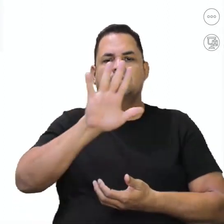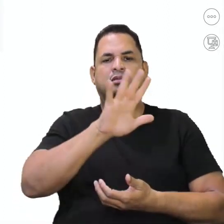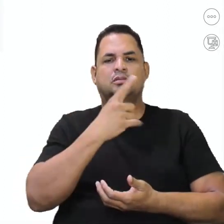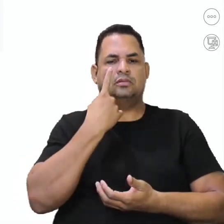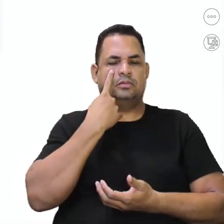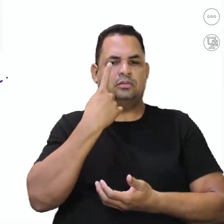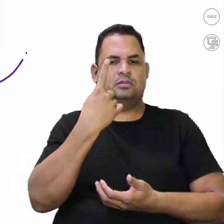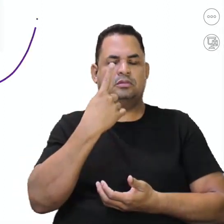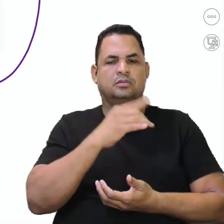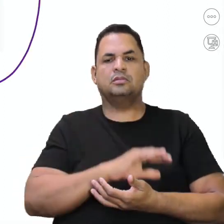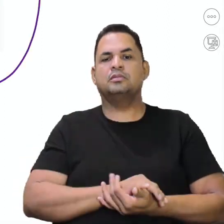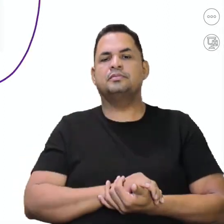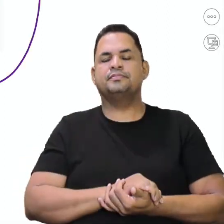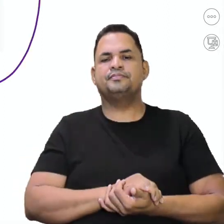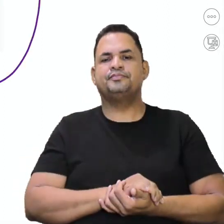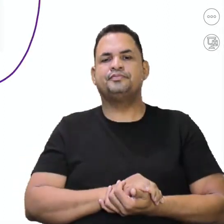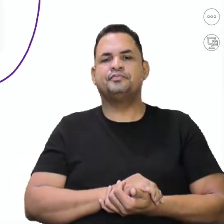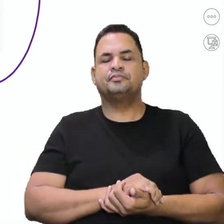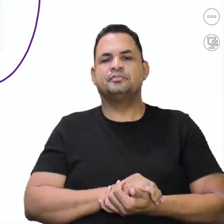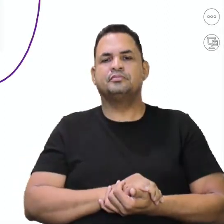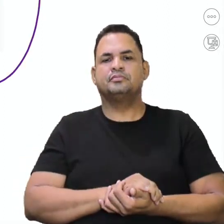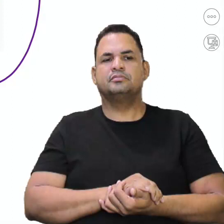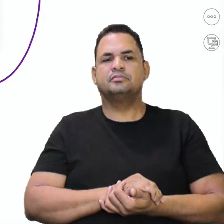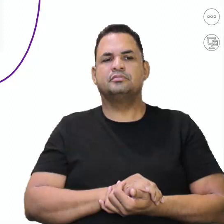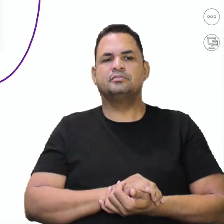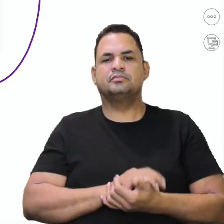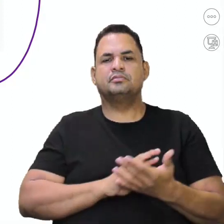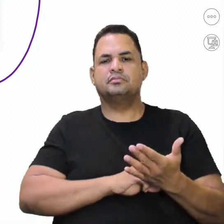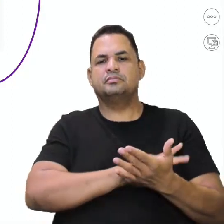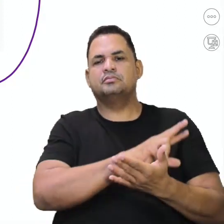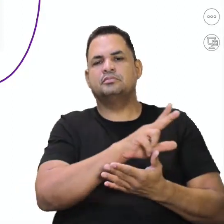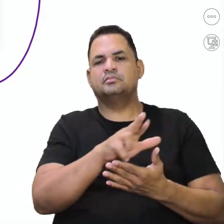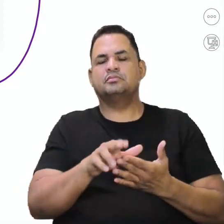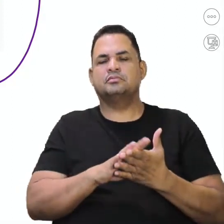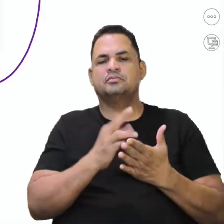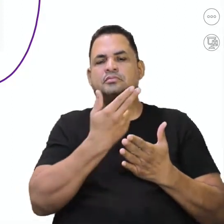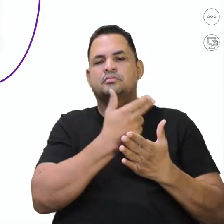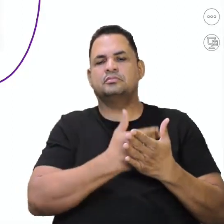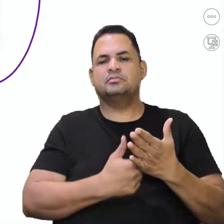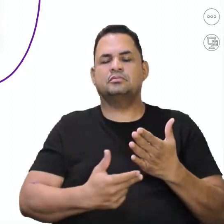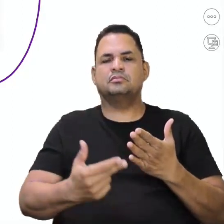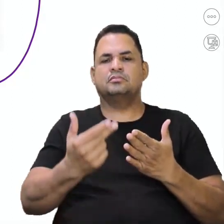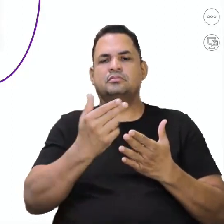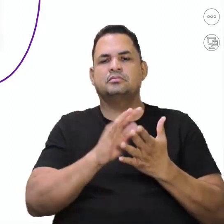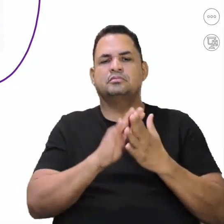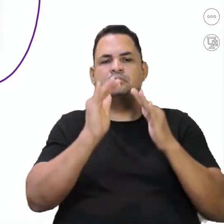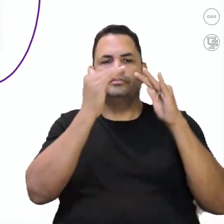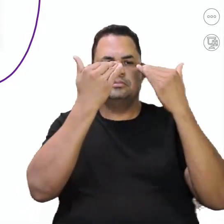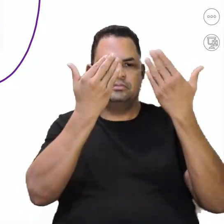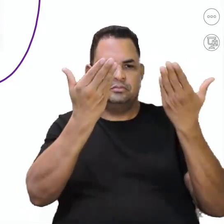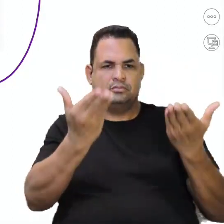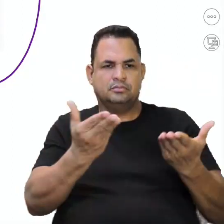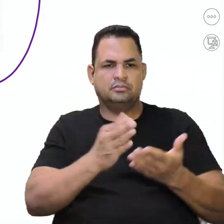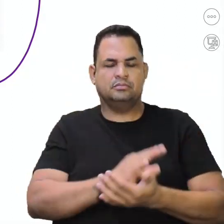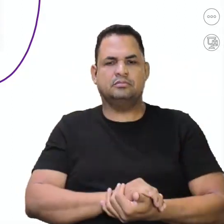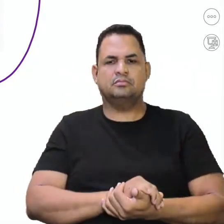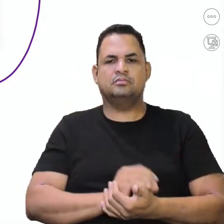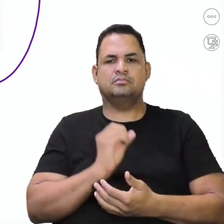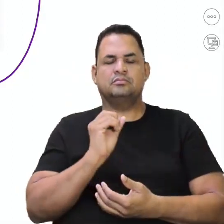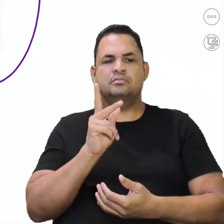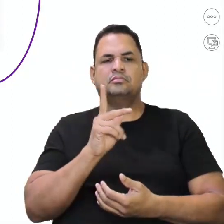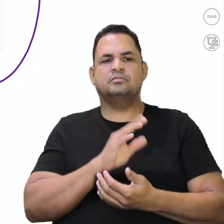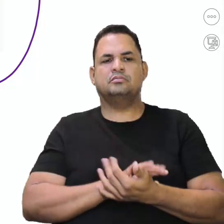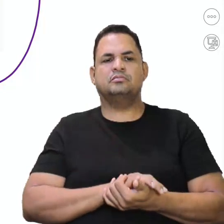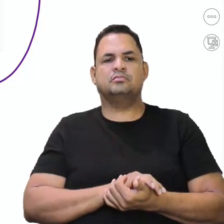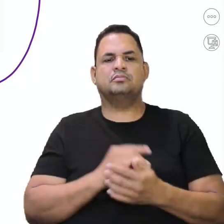podem ver. Nessa imagem tem a questão de vários desenhos, isso chama bastante atenção, alright?